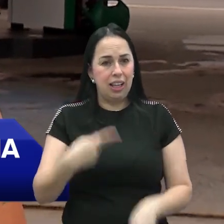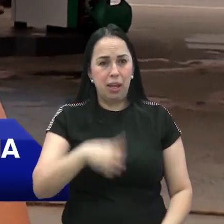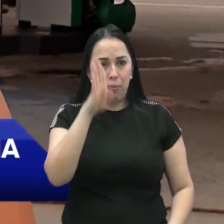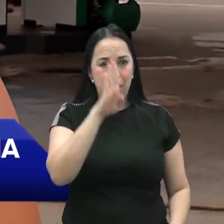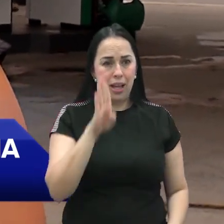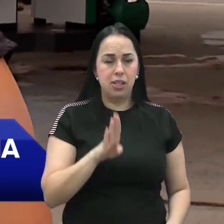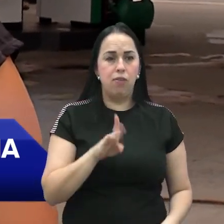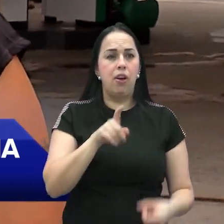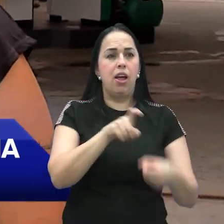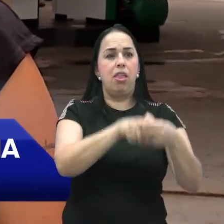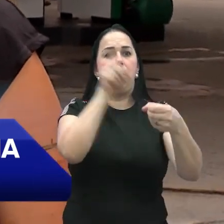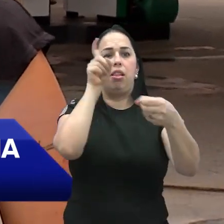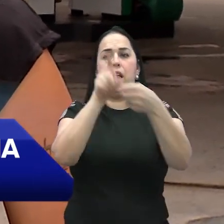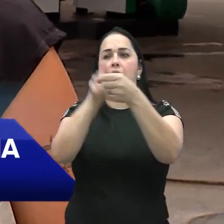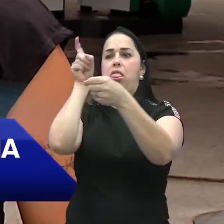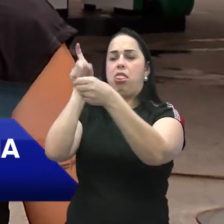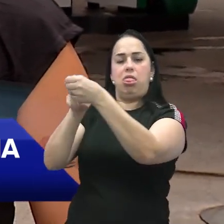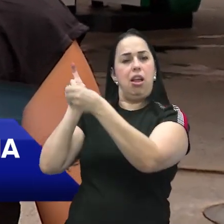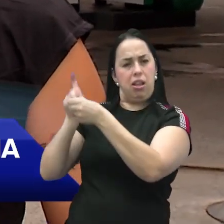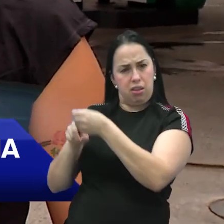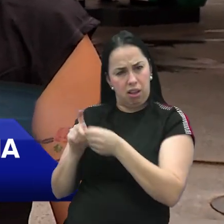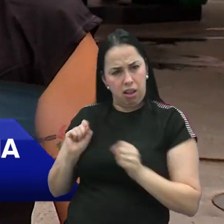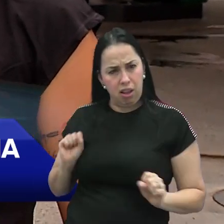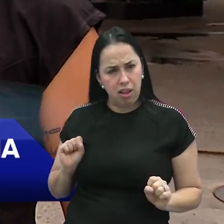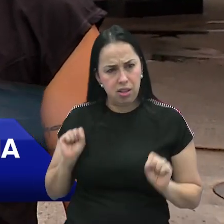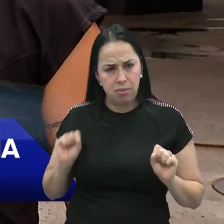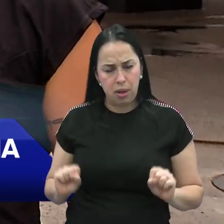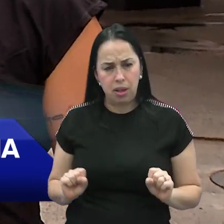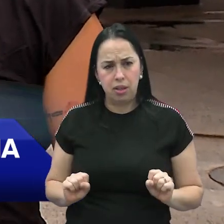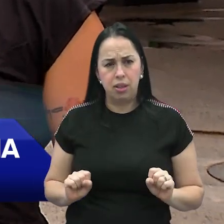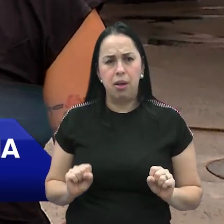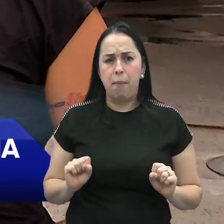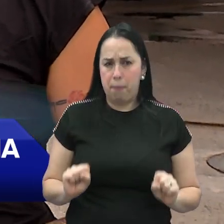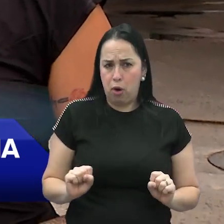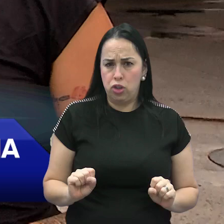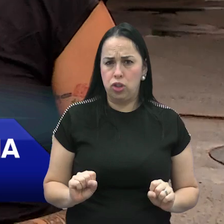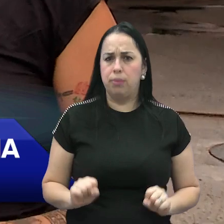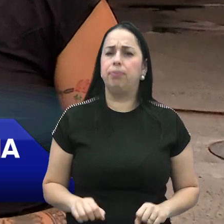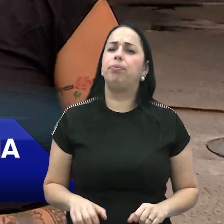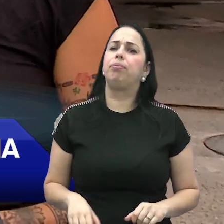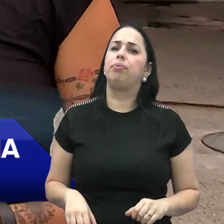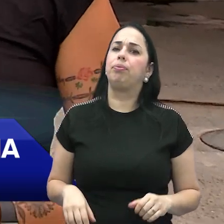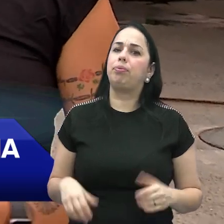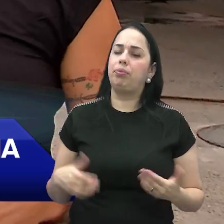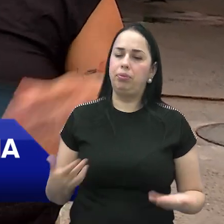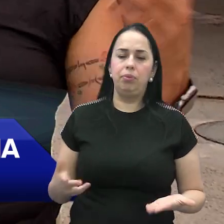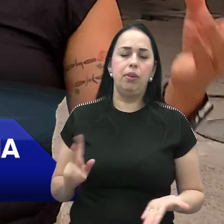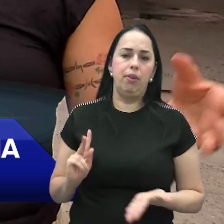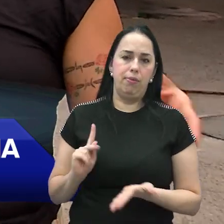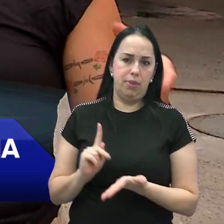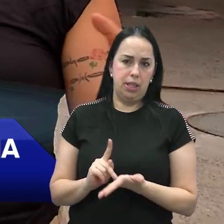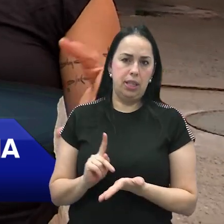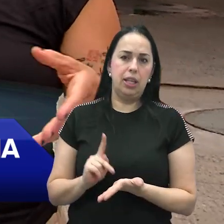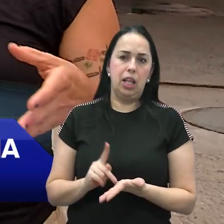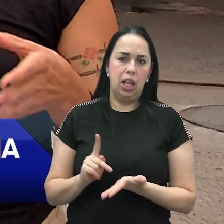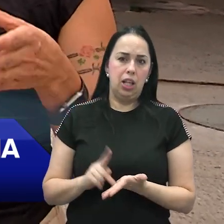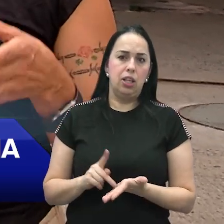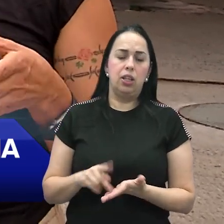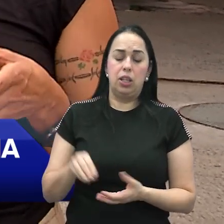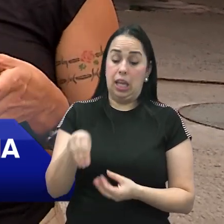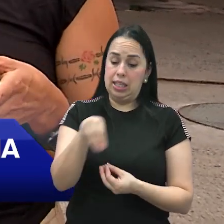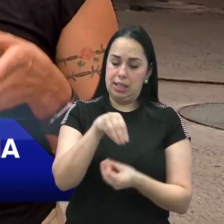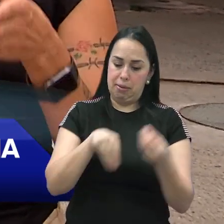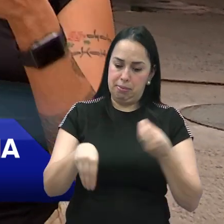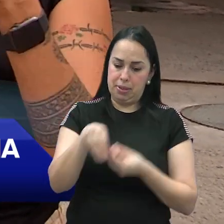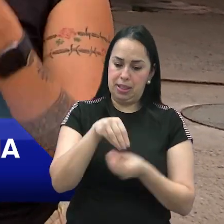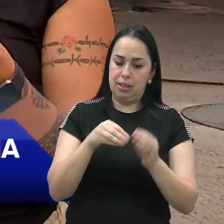o Brasil independente das importações de gasolina. De que maneira isso pode acontecer? Olha, é evidente que o aumento